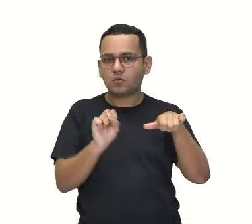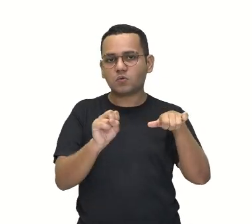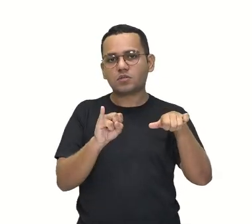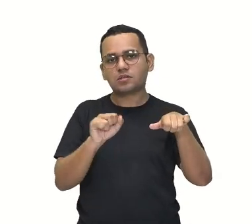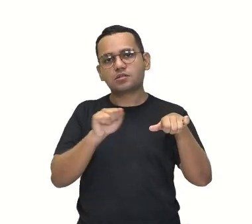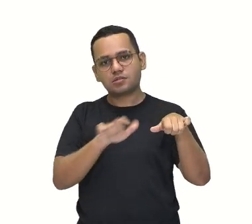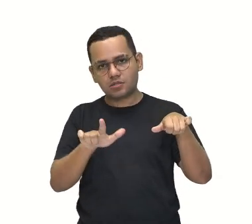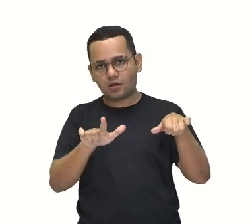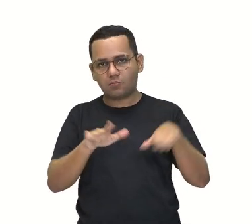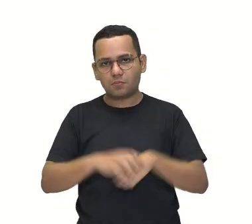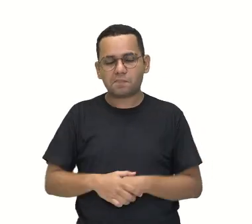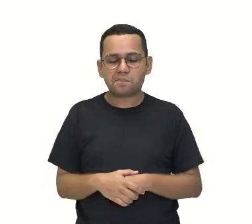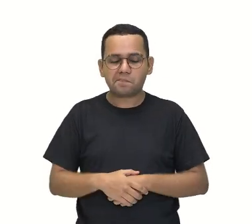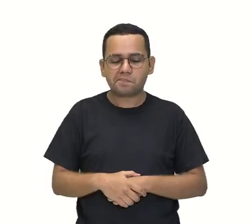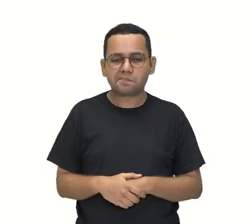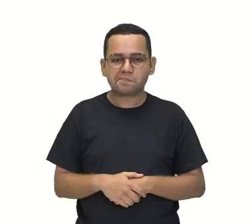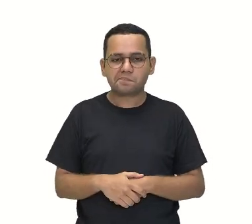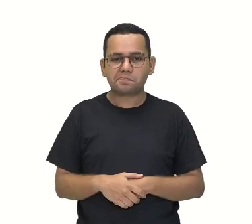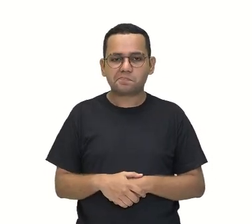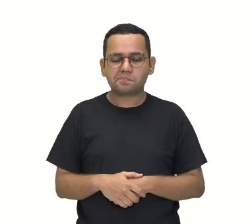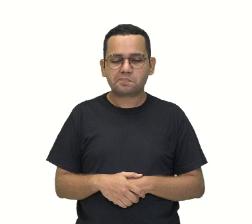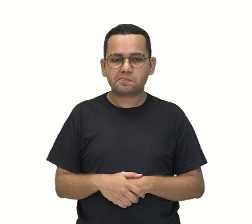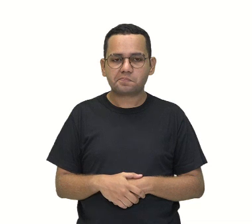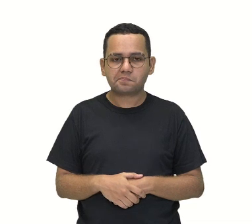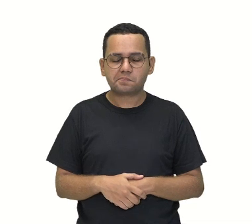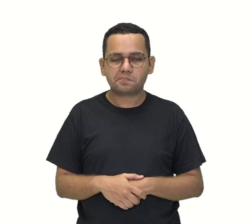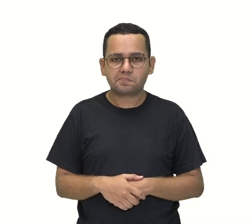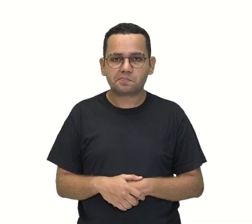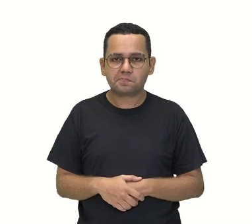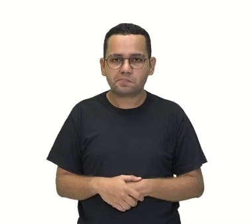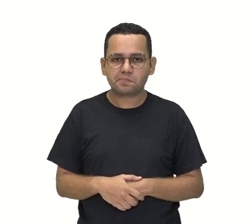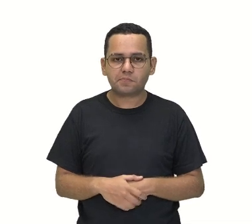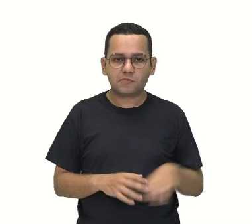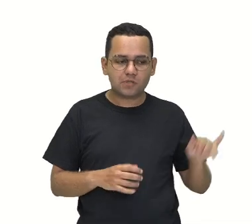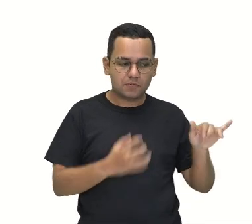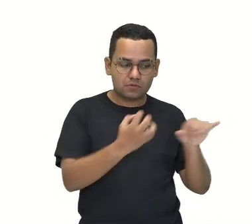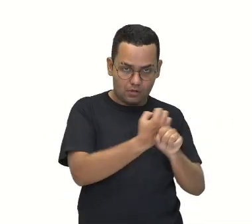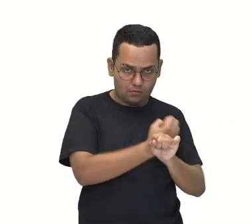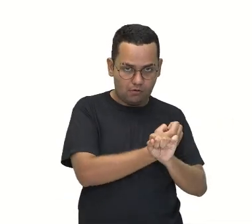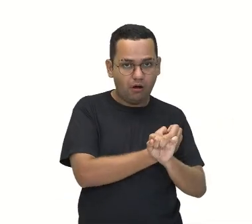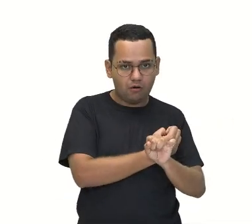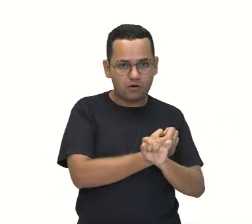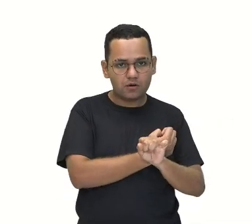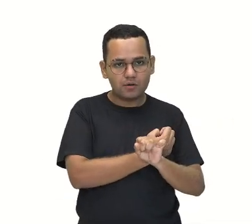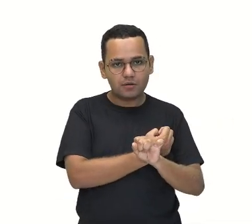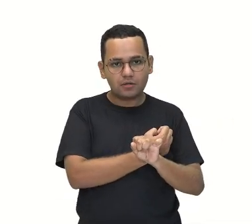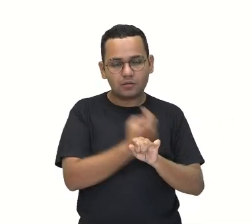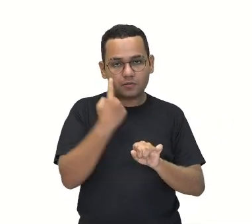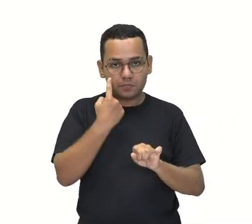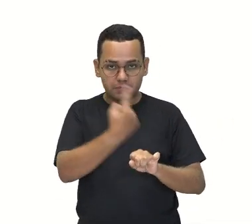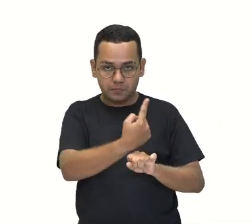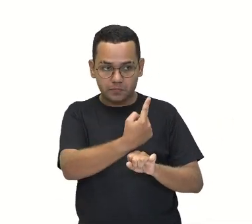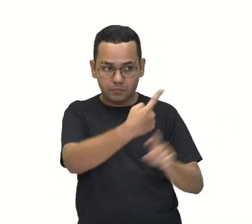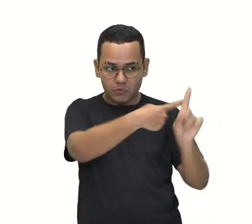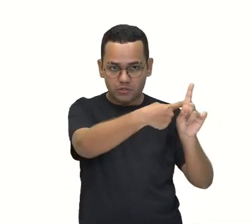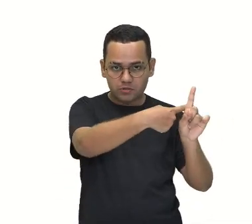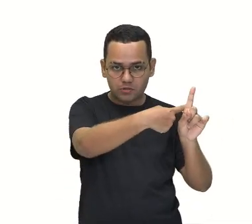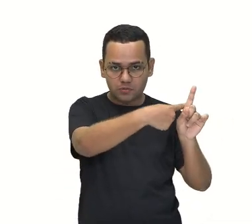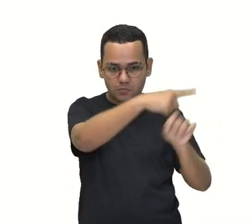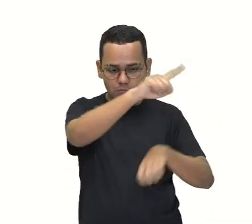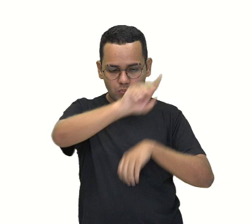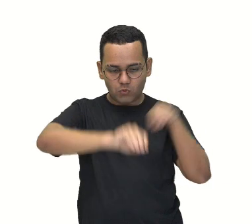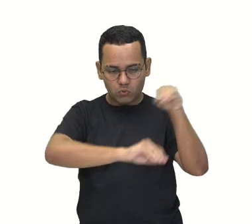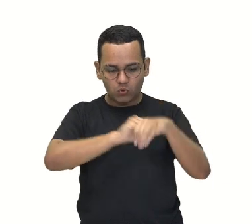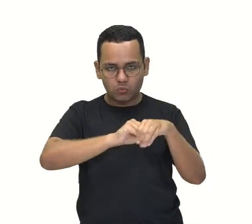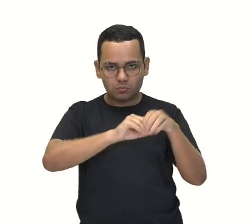o segundo membro, tá? Então nós vamos ter aí x, que é positivo, então do outro lado